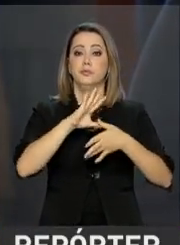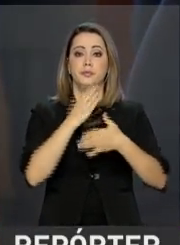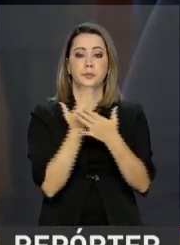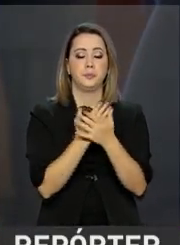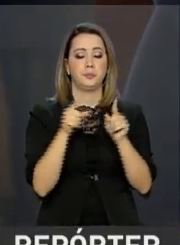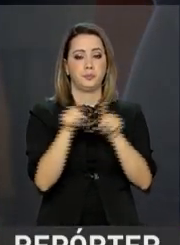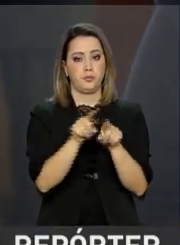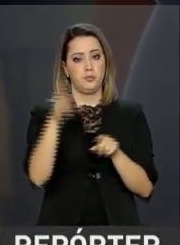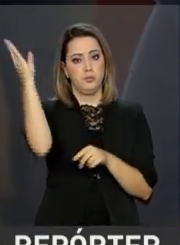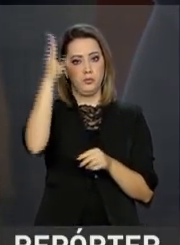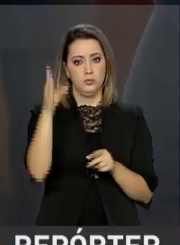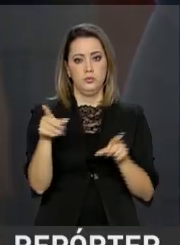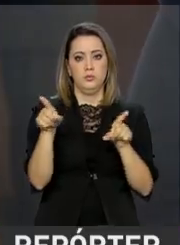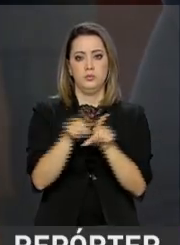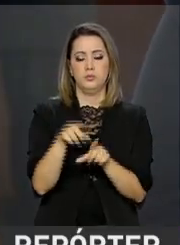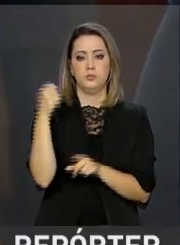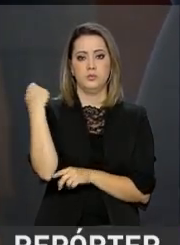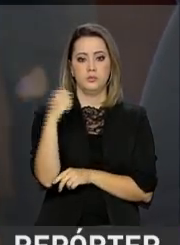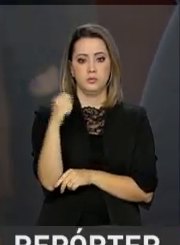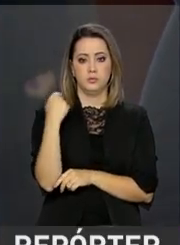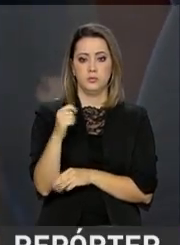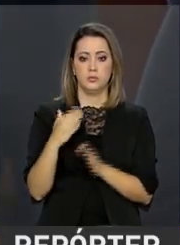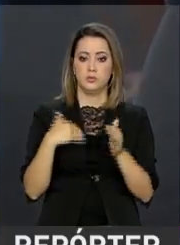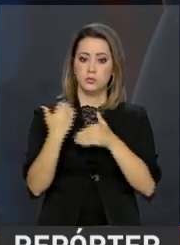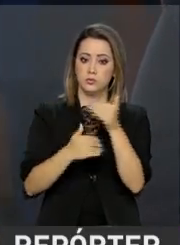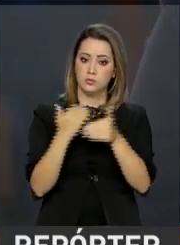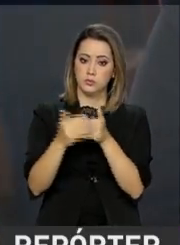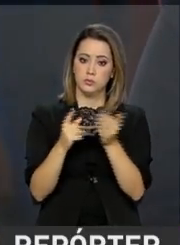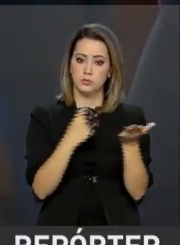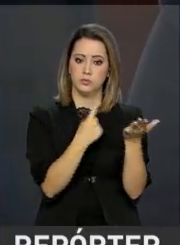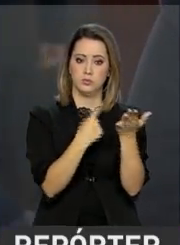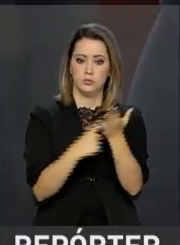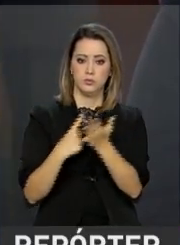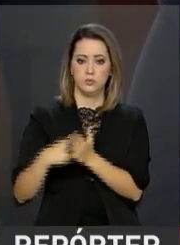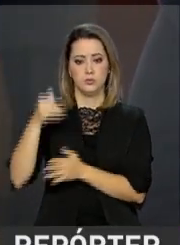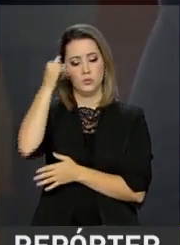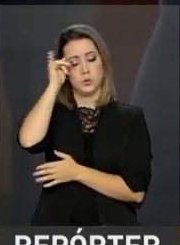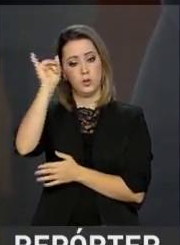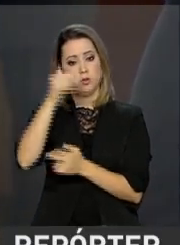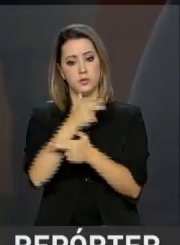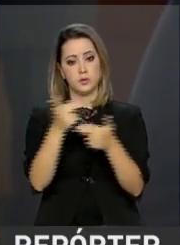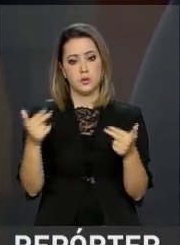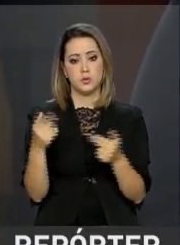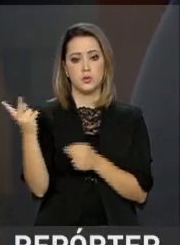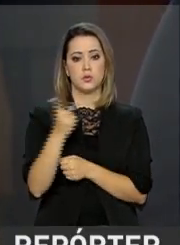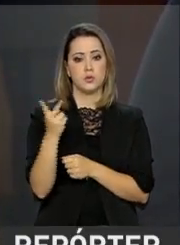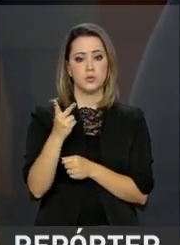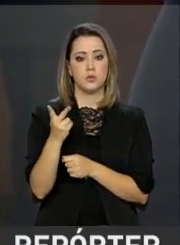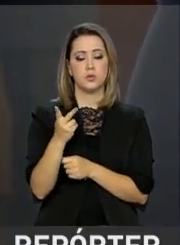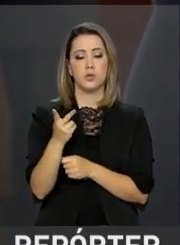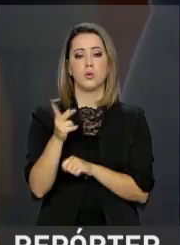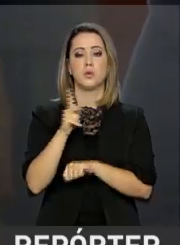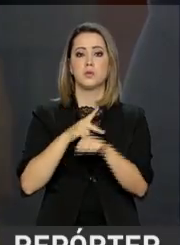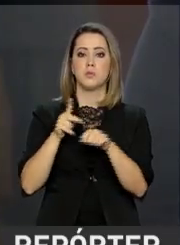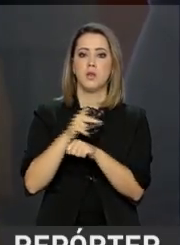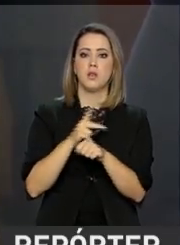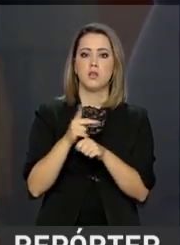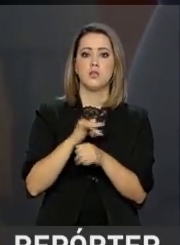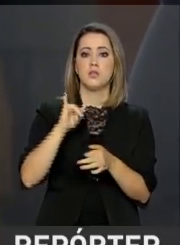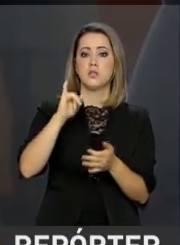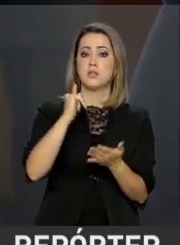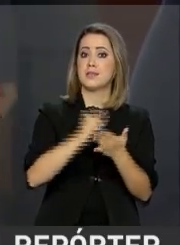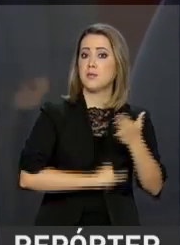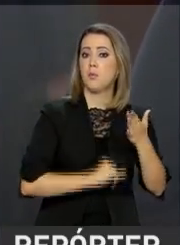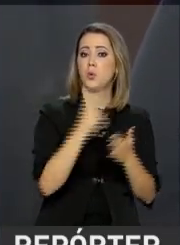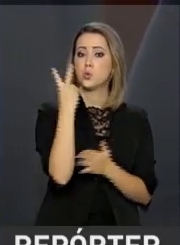presidentes brasileiro e argentino vão atualizar acordo que evita que os produtos dos dois países sejam tributados